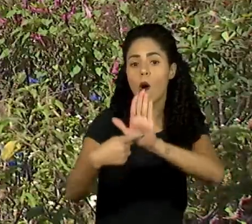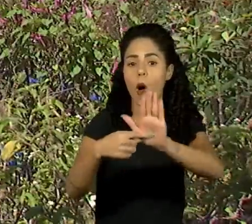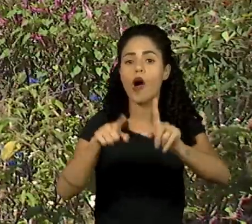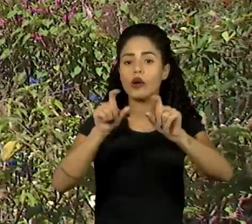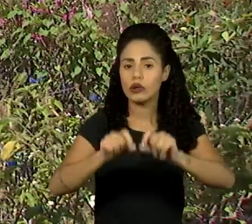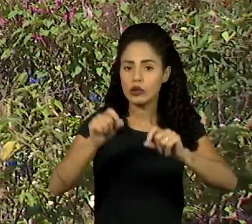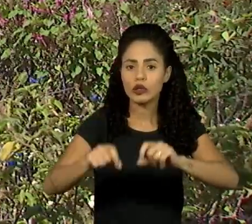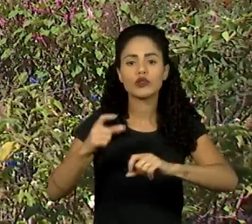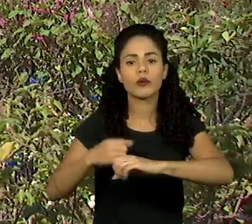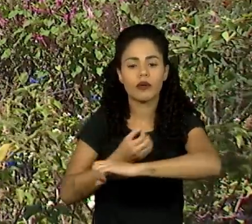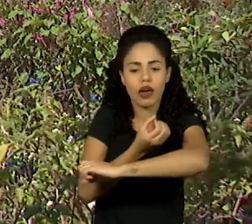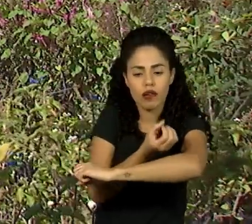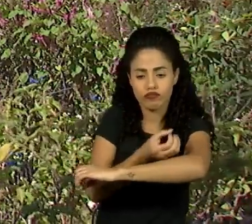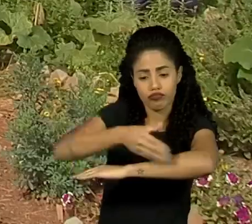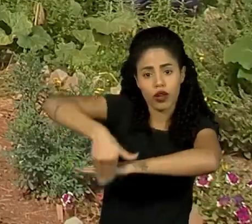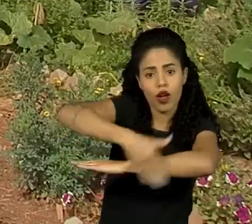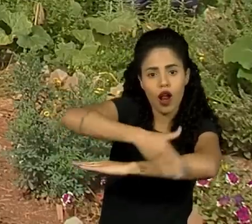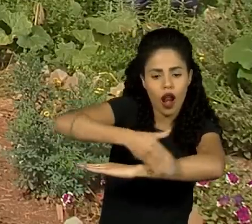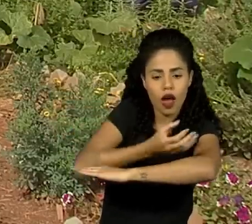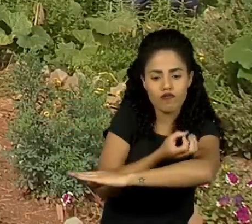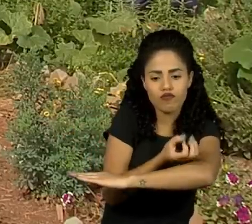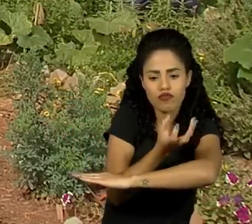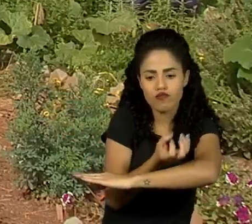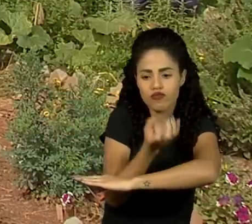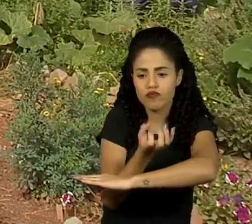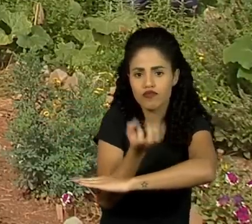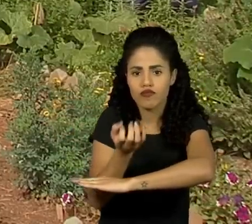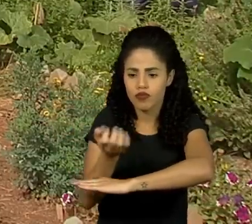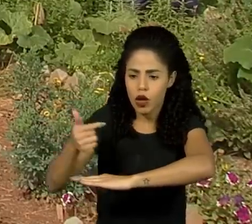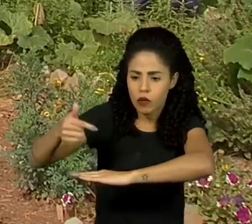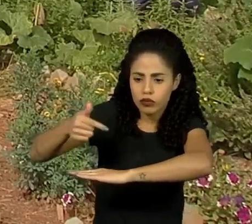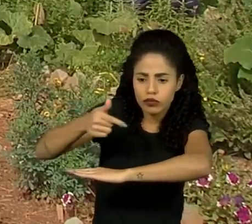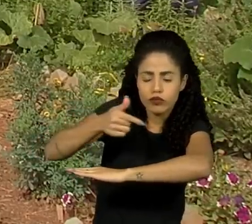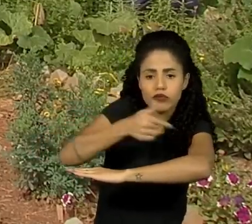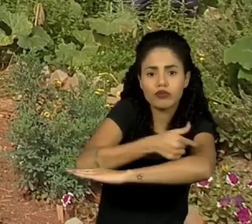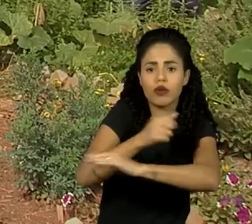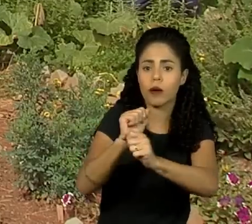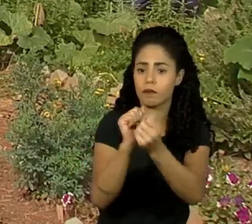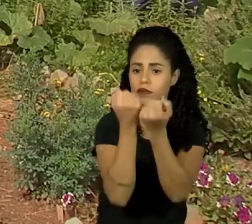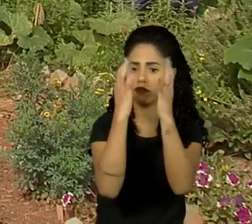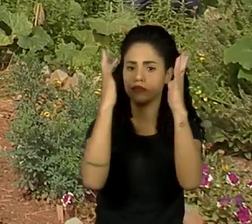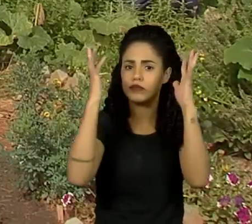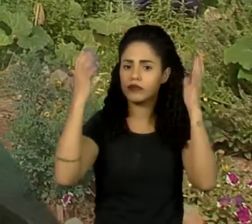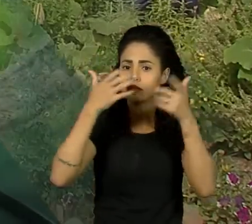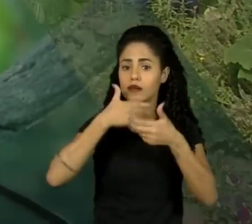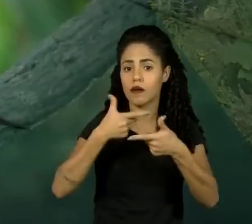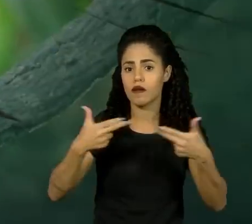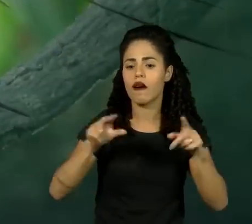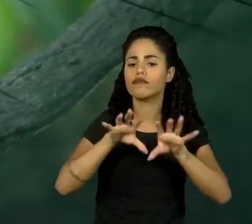e pomares em espaços urbanos ajuda a reduzir o impacto das mudanças climáticas.